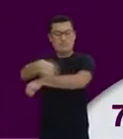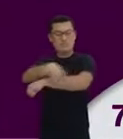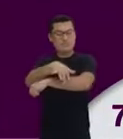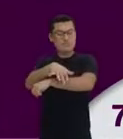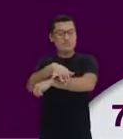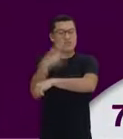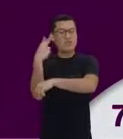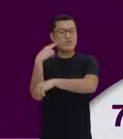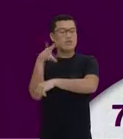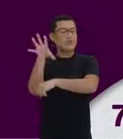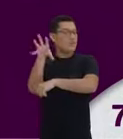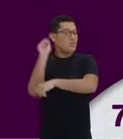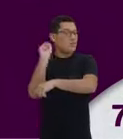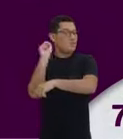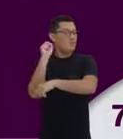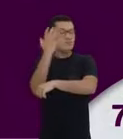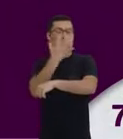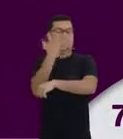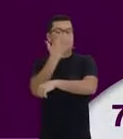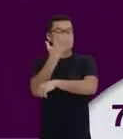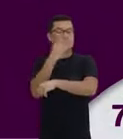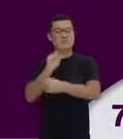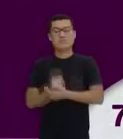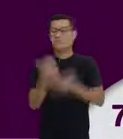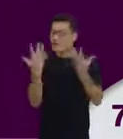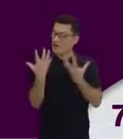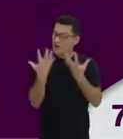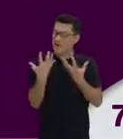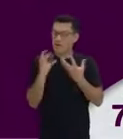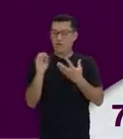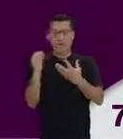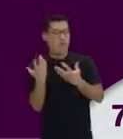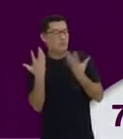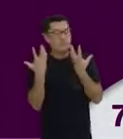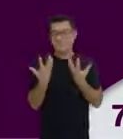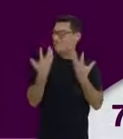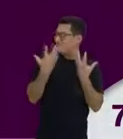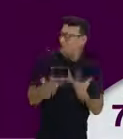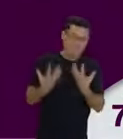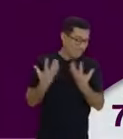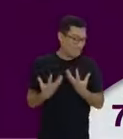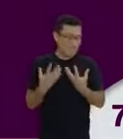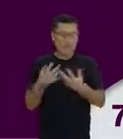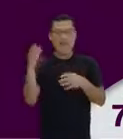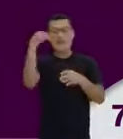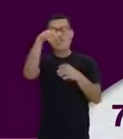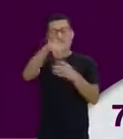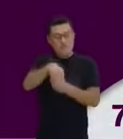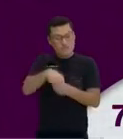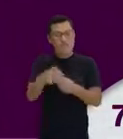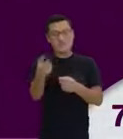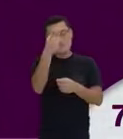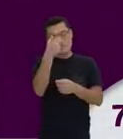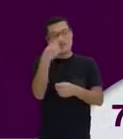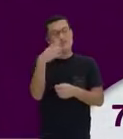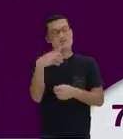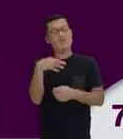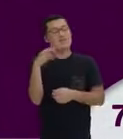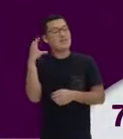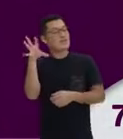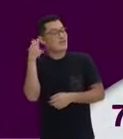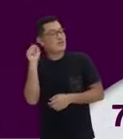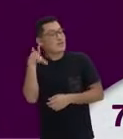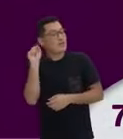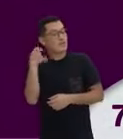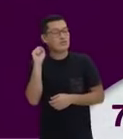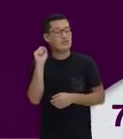é atingido pela música né querendo ou não tem músicas que ficam na cabeça da gente porque a gente é obrigado a escutar